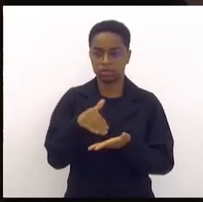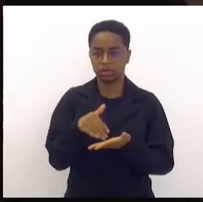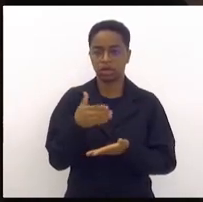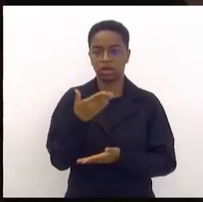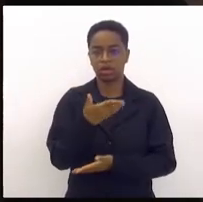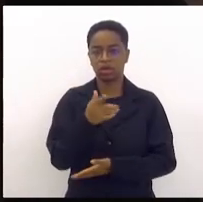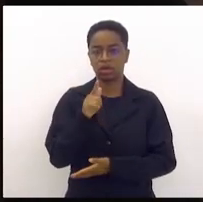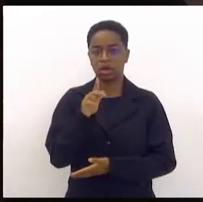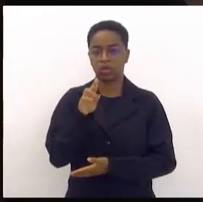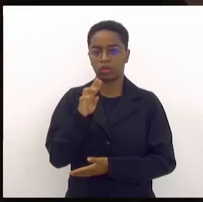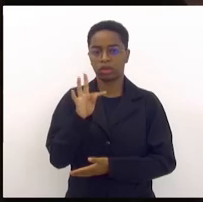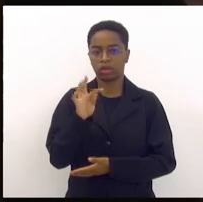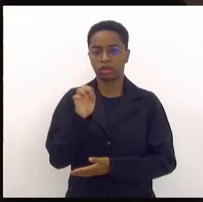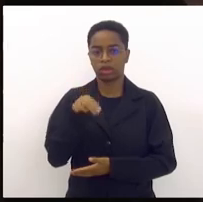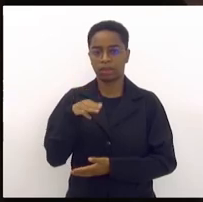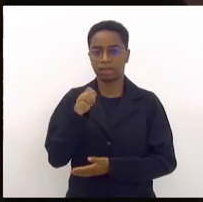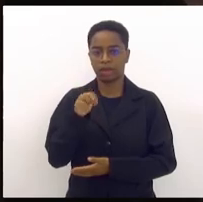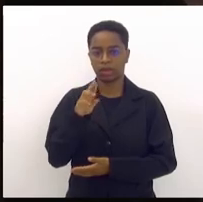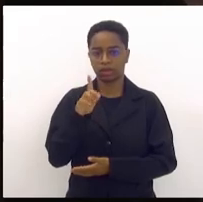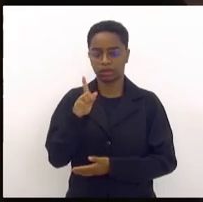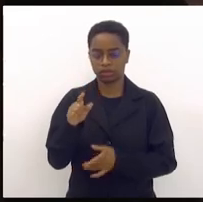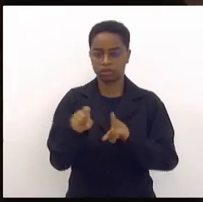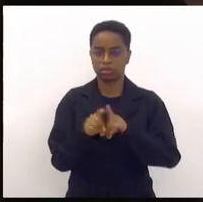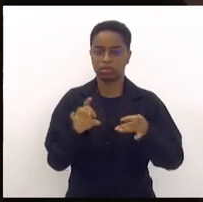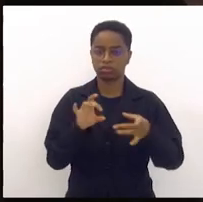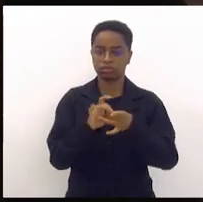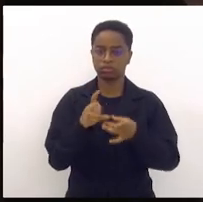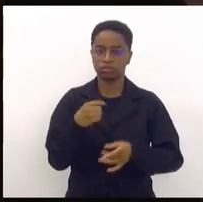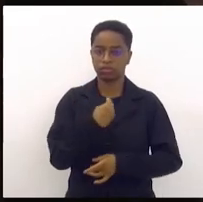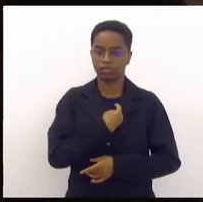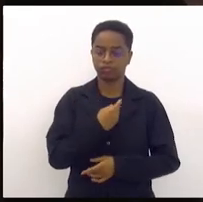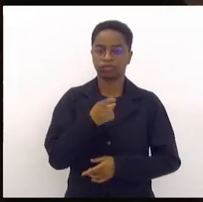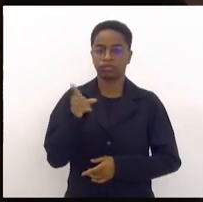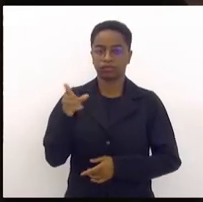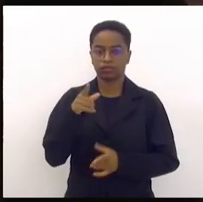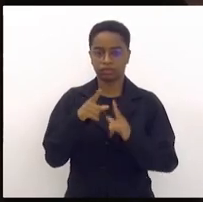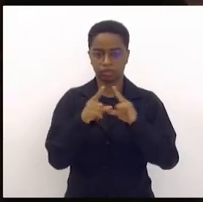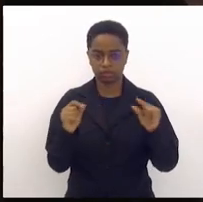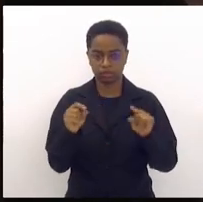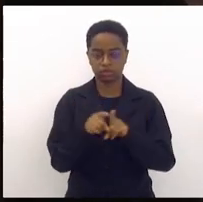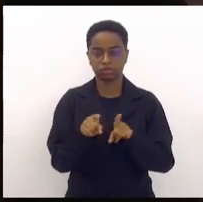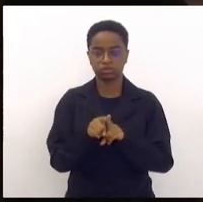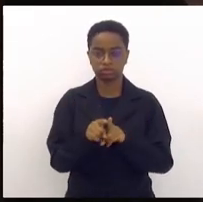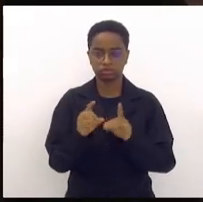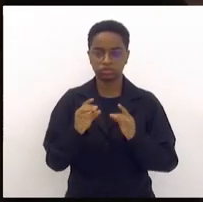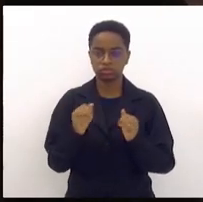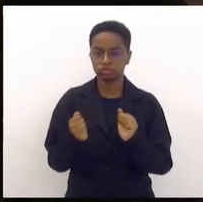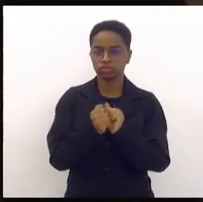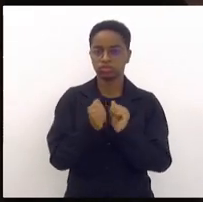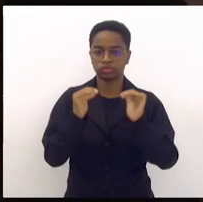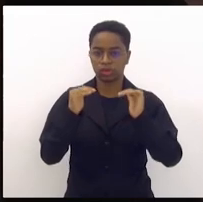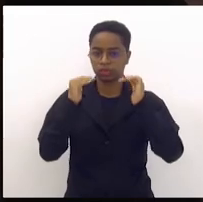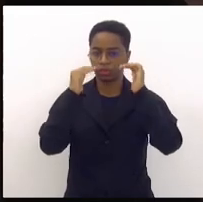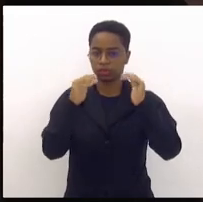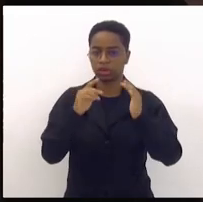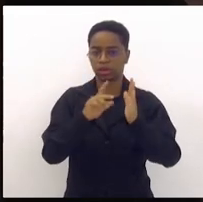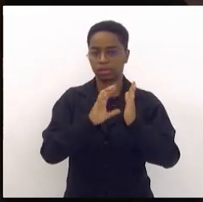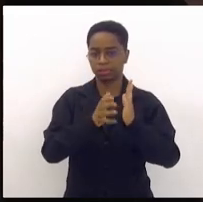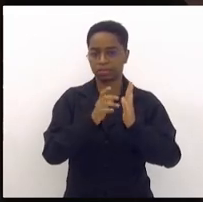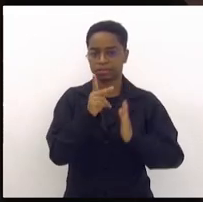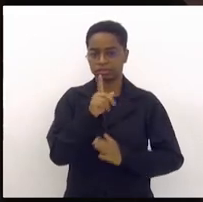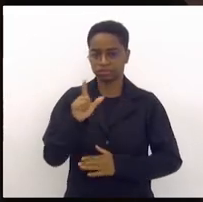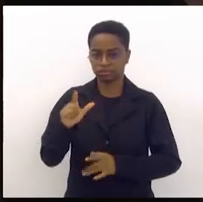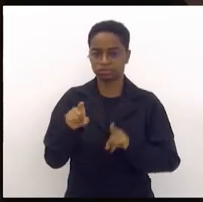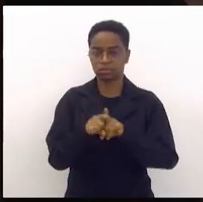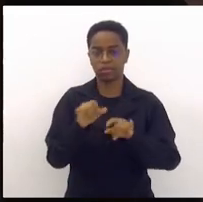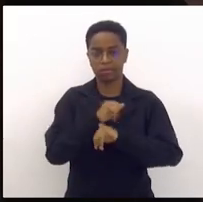Gutenberg Fonseca, que esteve conosco em Brasília também, pelas máximas autoridades do PL, e dizer que há um